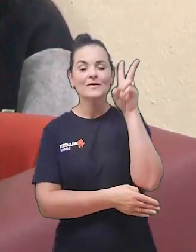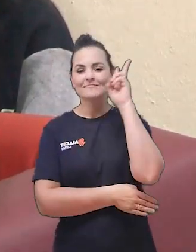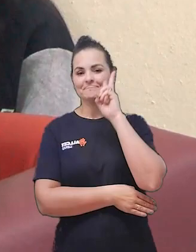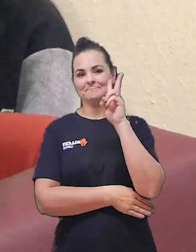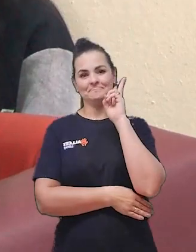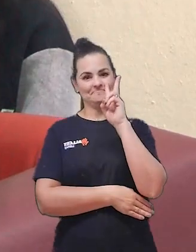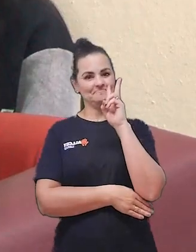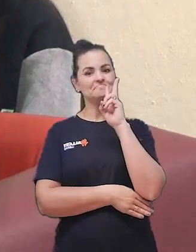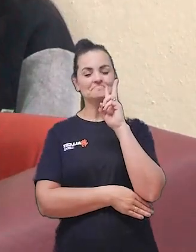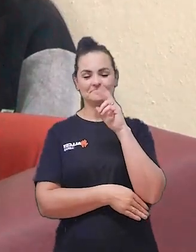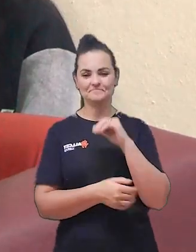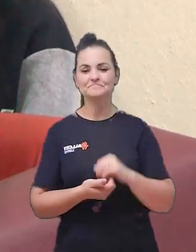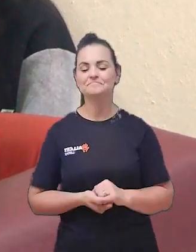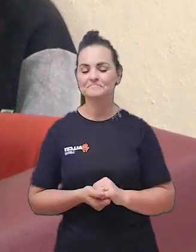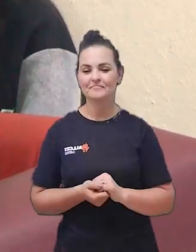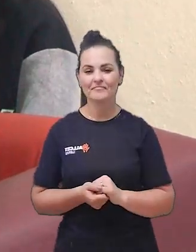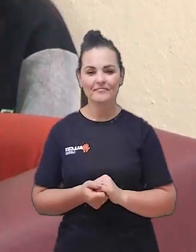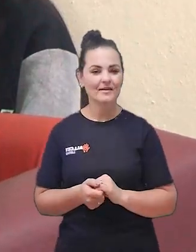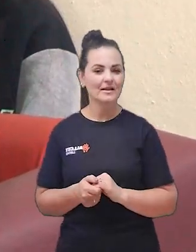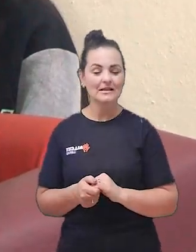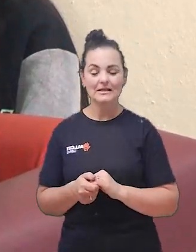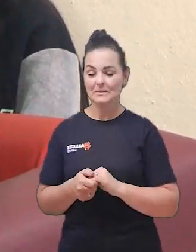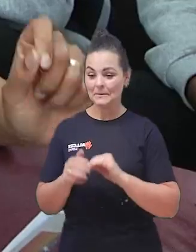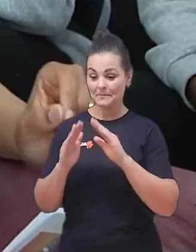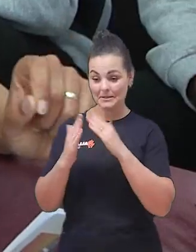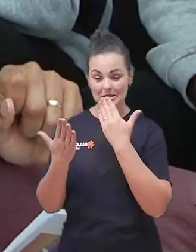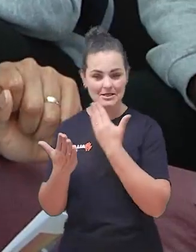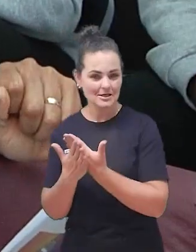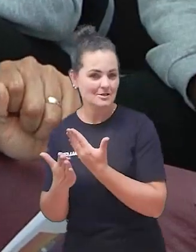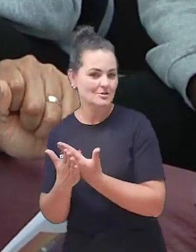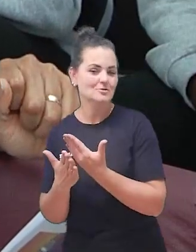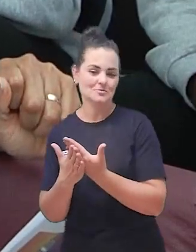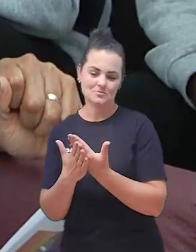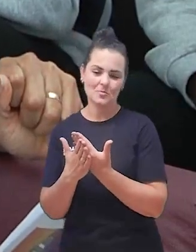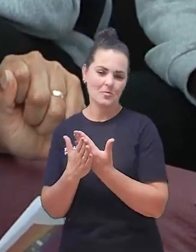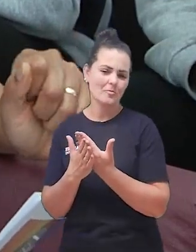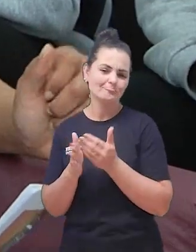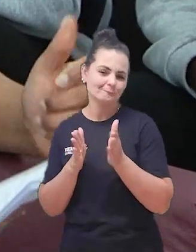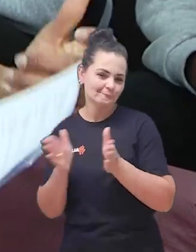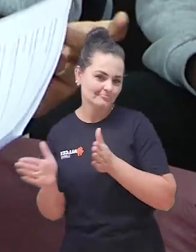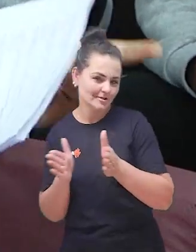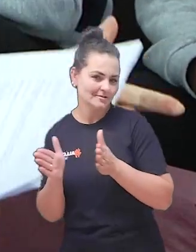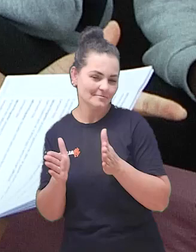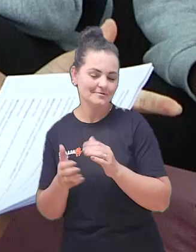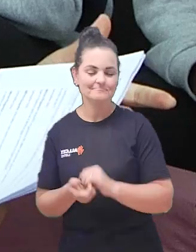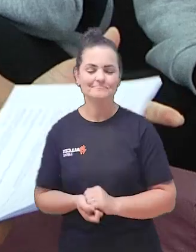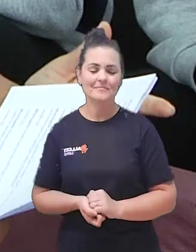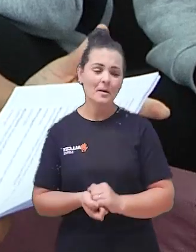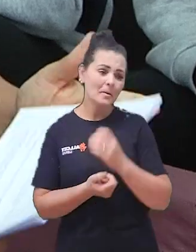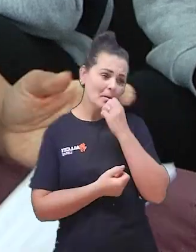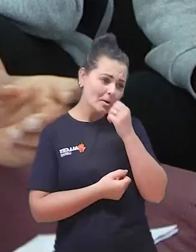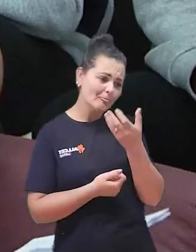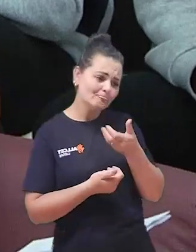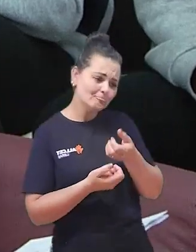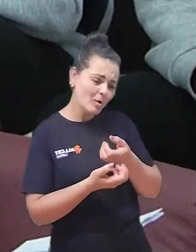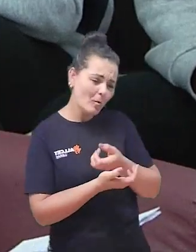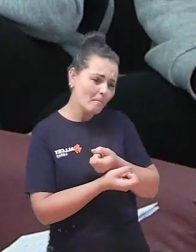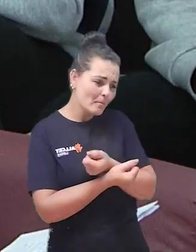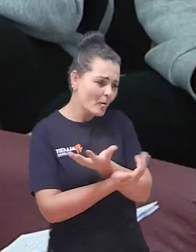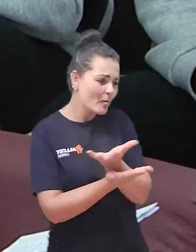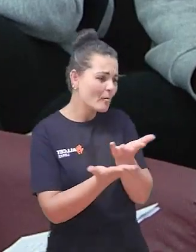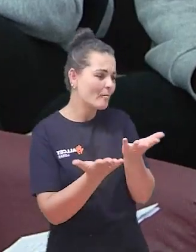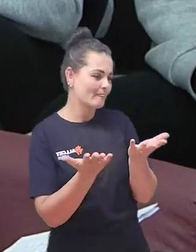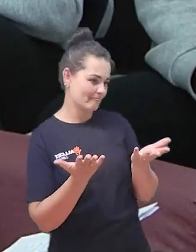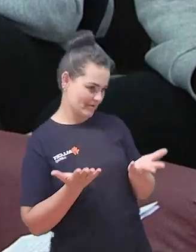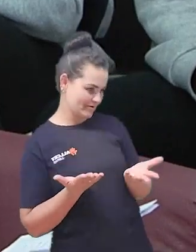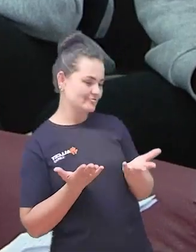tempo de escola, meu tempo de guri. Como é bacana, vereador, você compartilhar conosco e com as pessoas